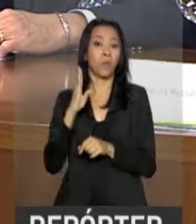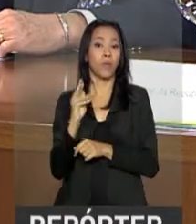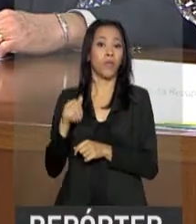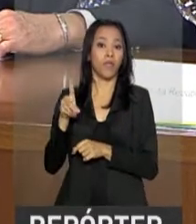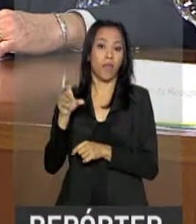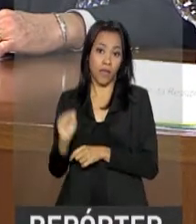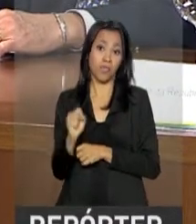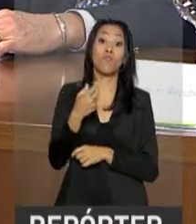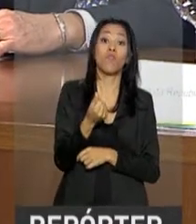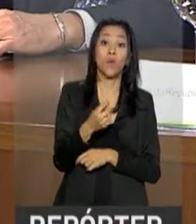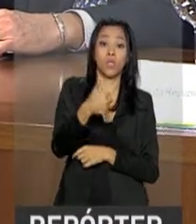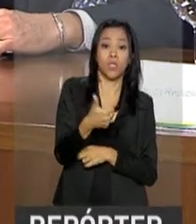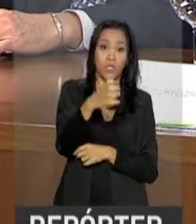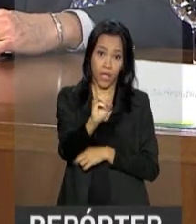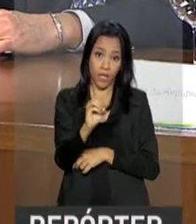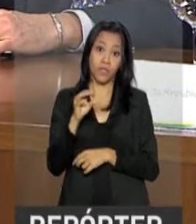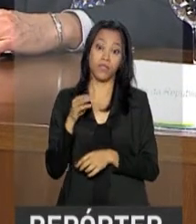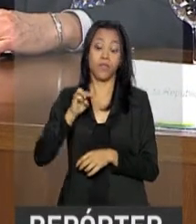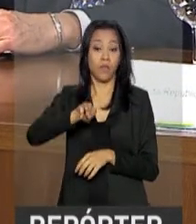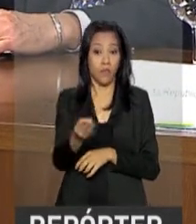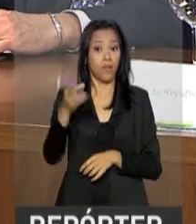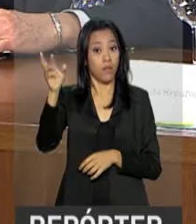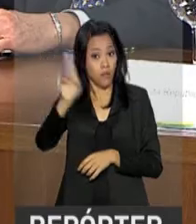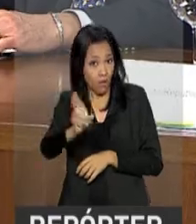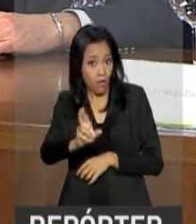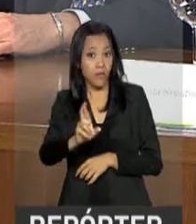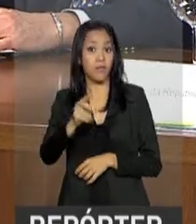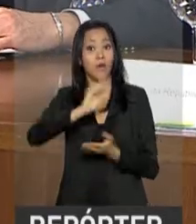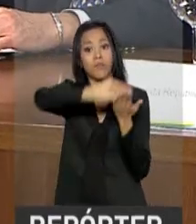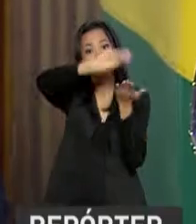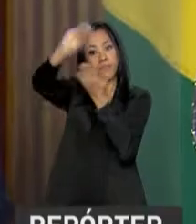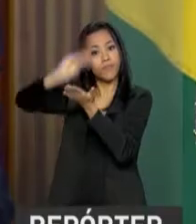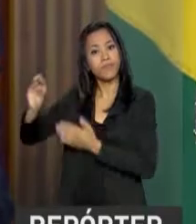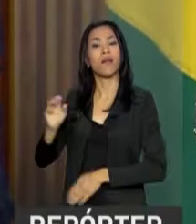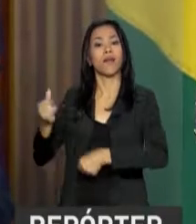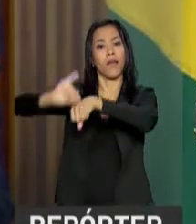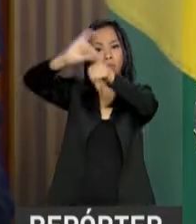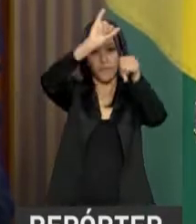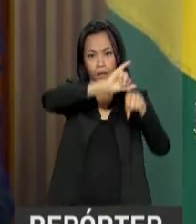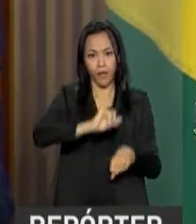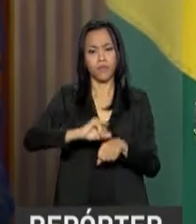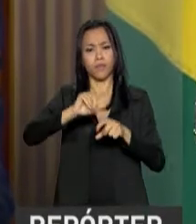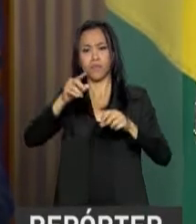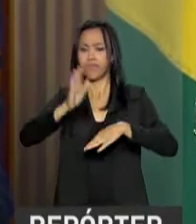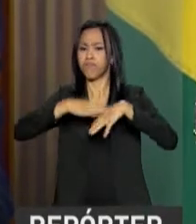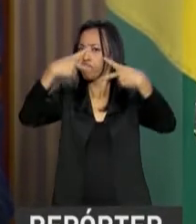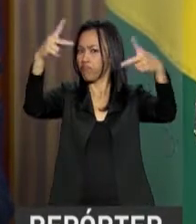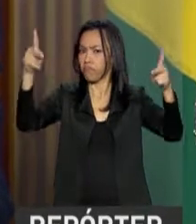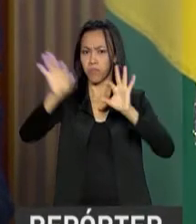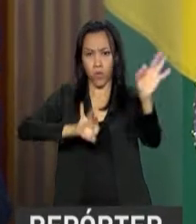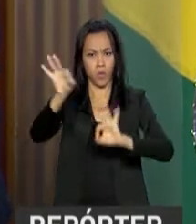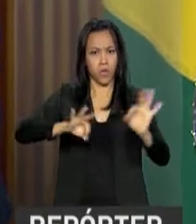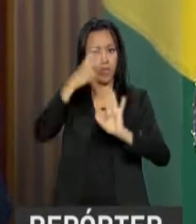10 bilhões de reais para capitais e regiões metropolitanas investir em segurança pública o montante